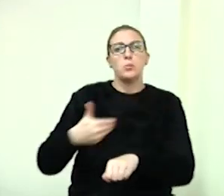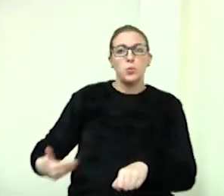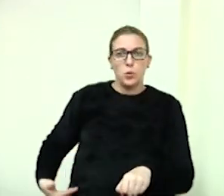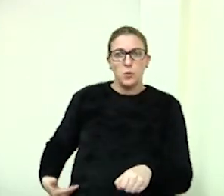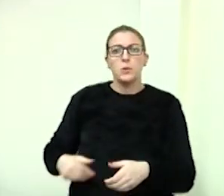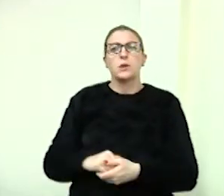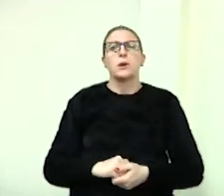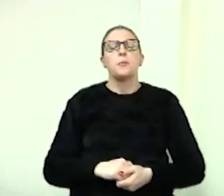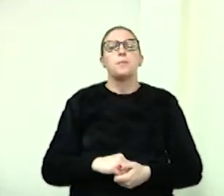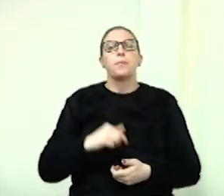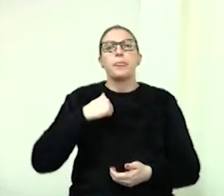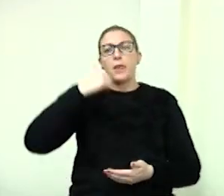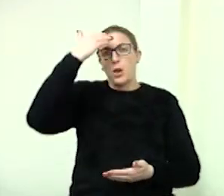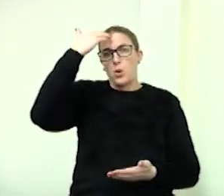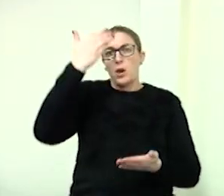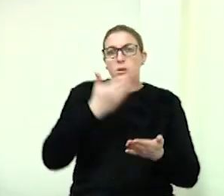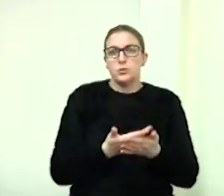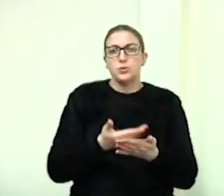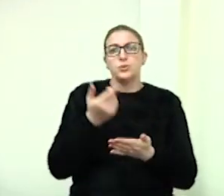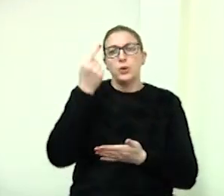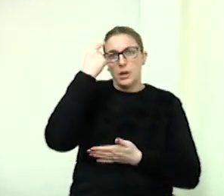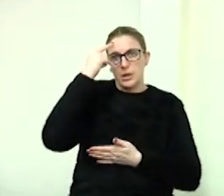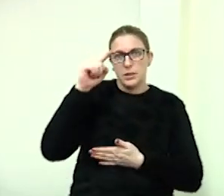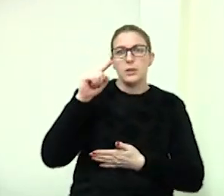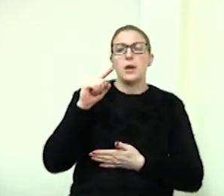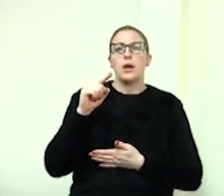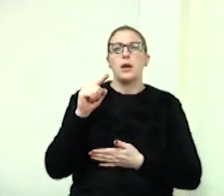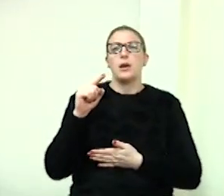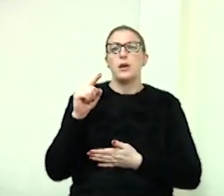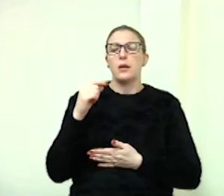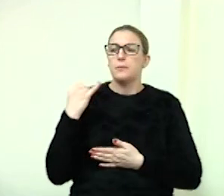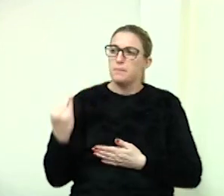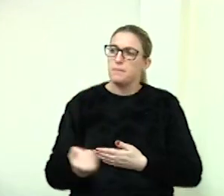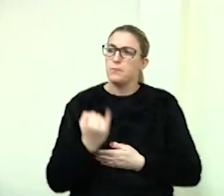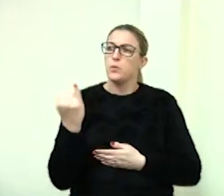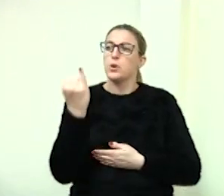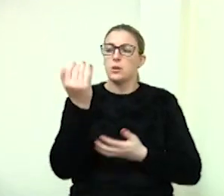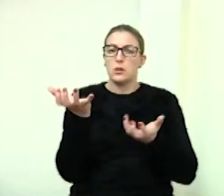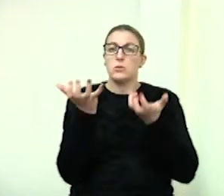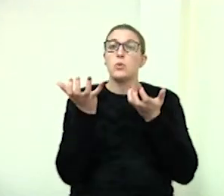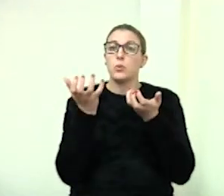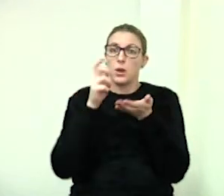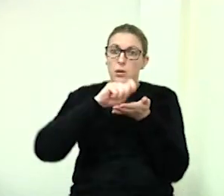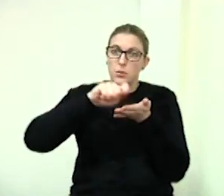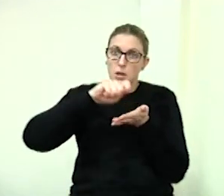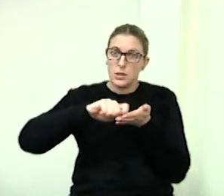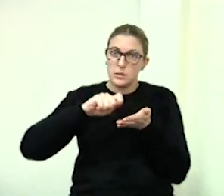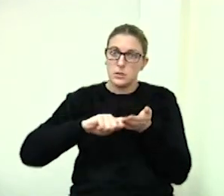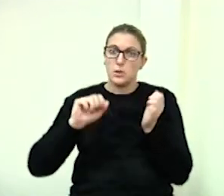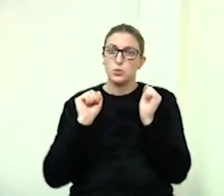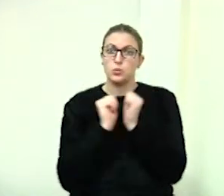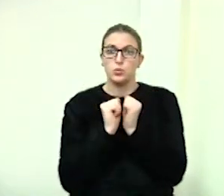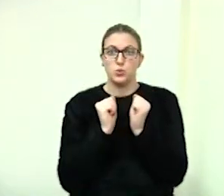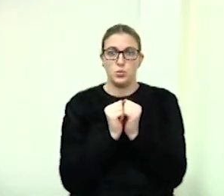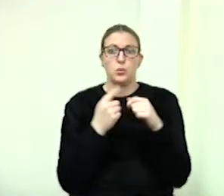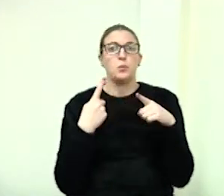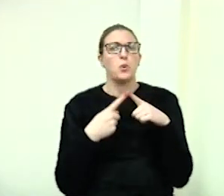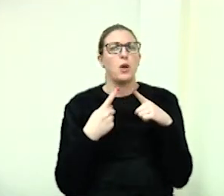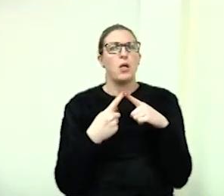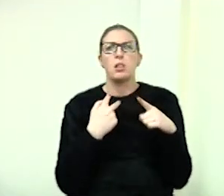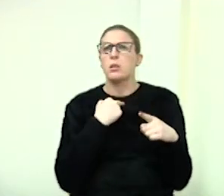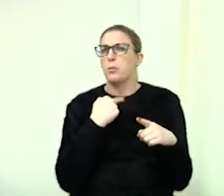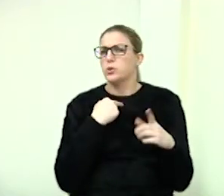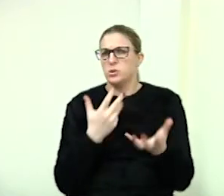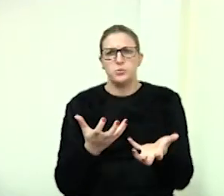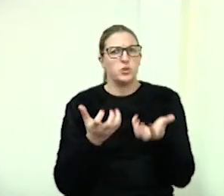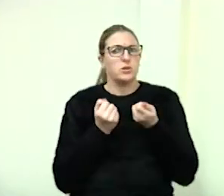iniciativa é válida, aberta para a subscrição, como disse, quero assinar, porque é uma coisa que nós não podemos admitir.